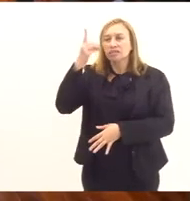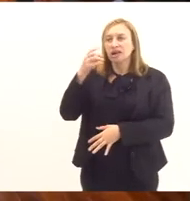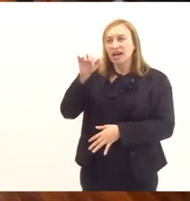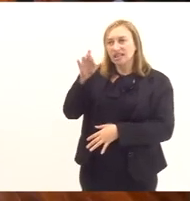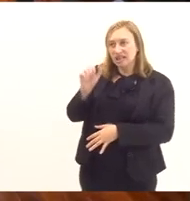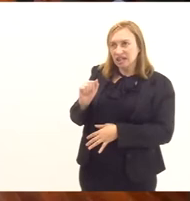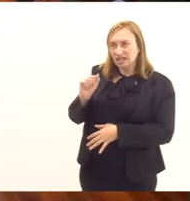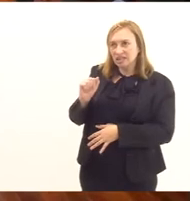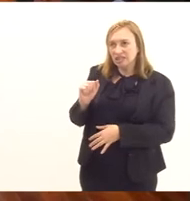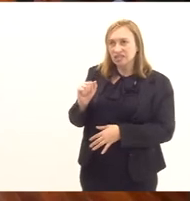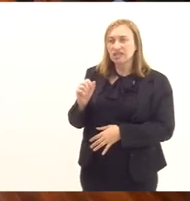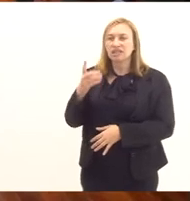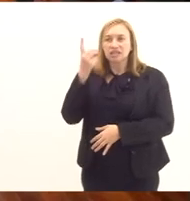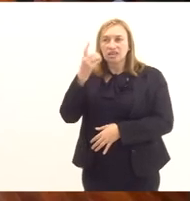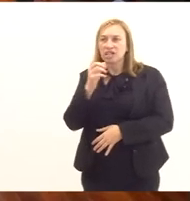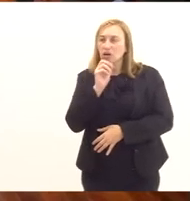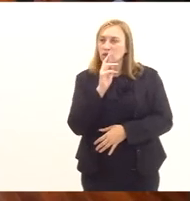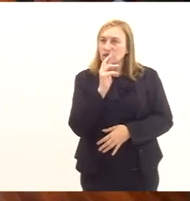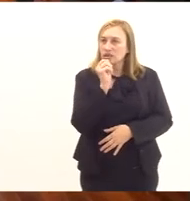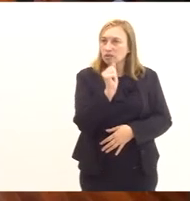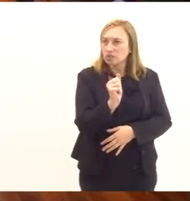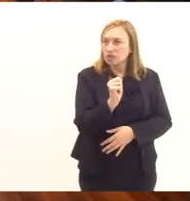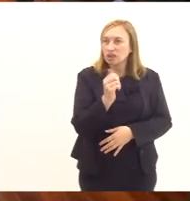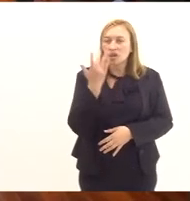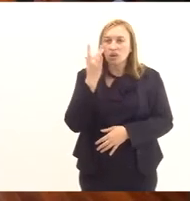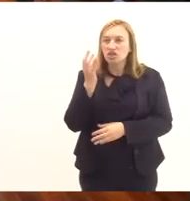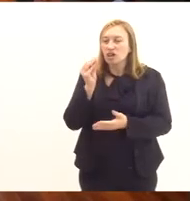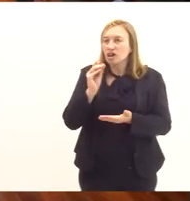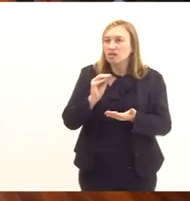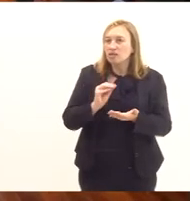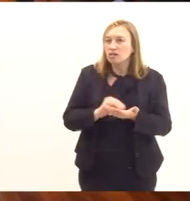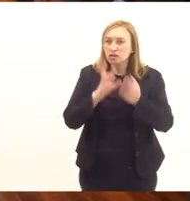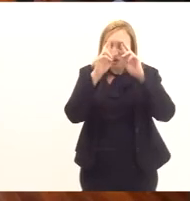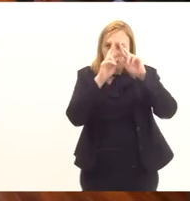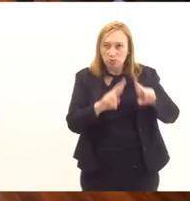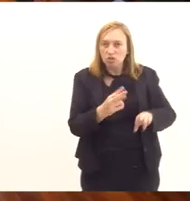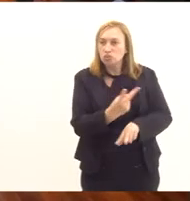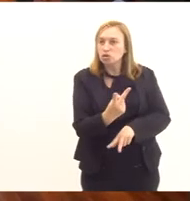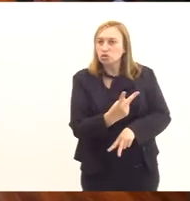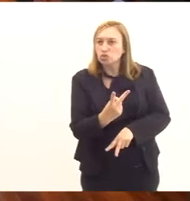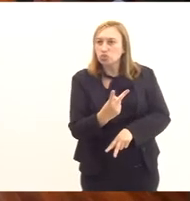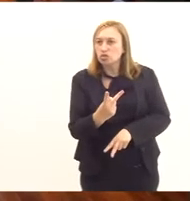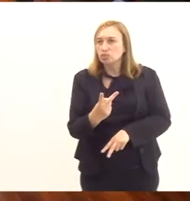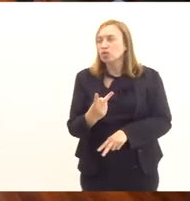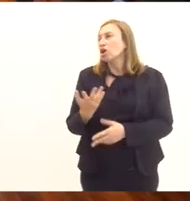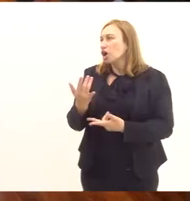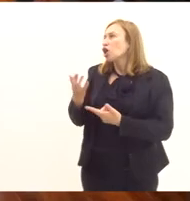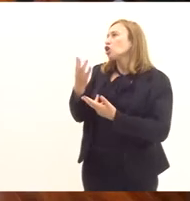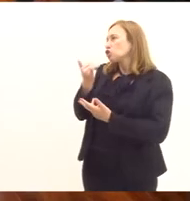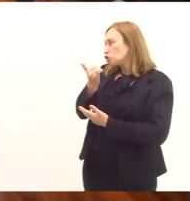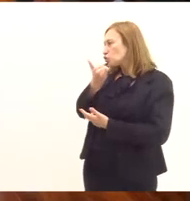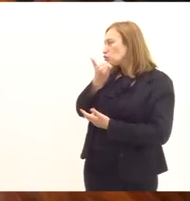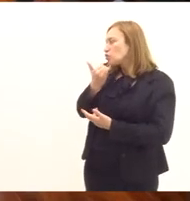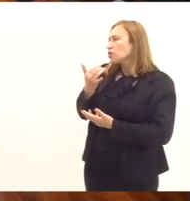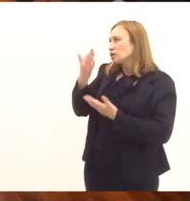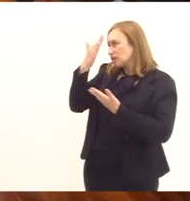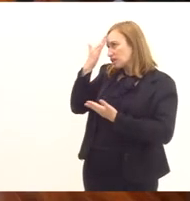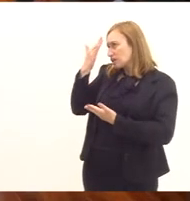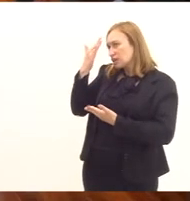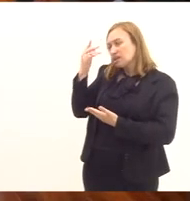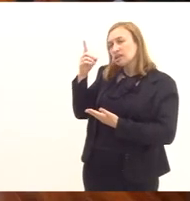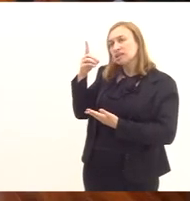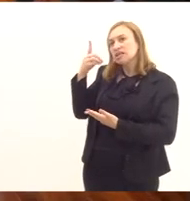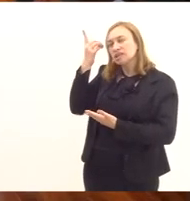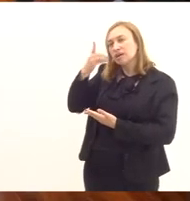Adriana Deputado o Rodrigo Amorim eu acho que é uma falta de respeito dos dois com todo respeito do deputado Luiz Paulo que é o decano da casa